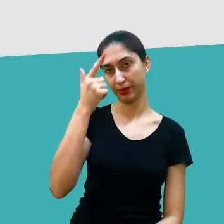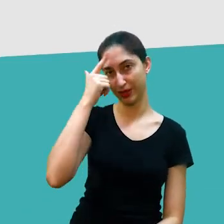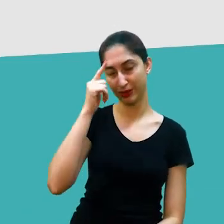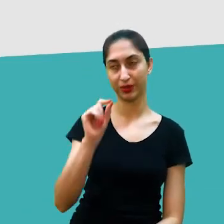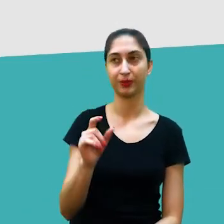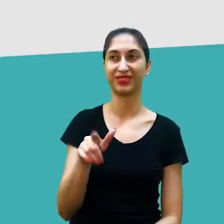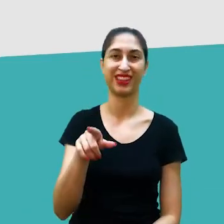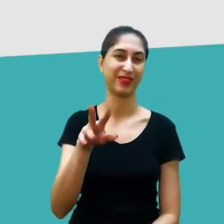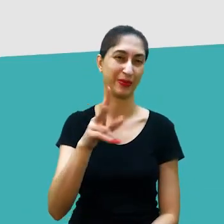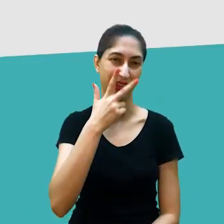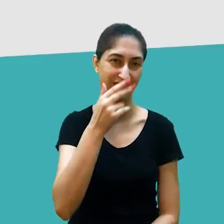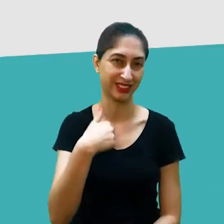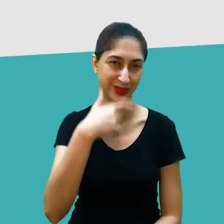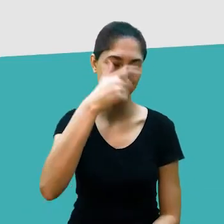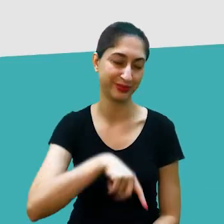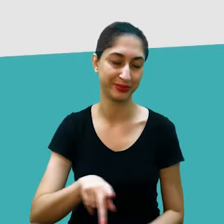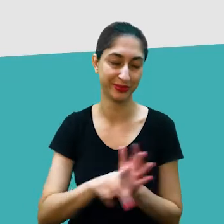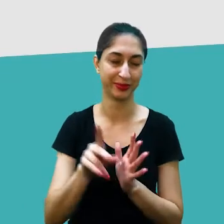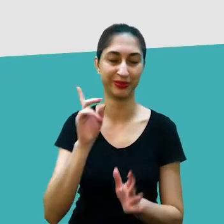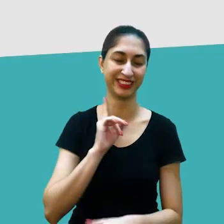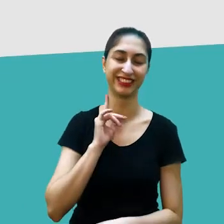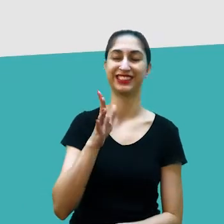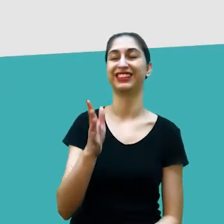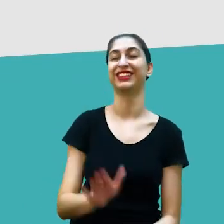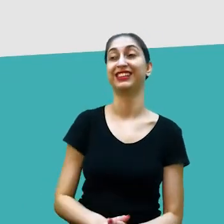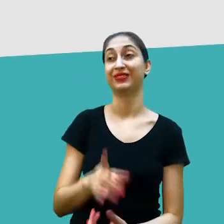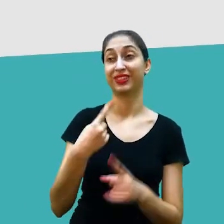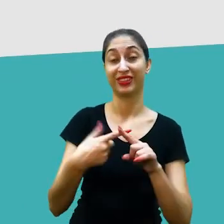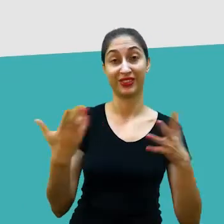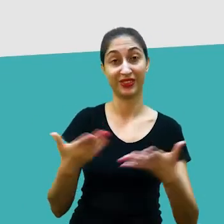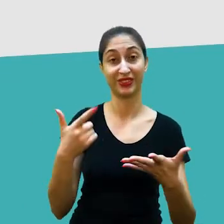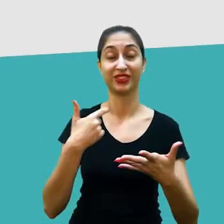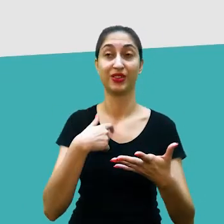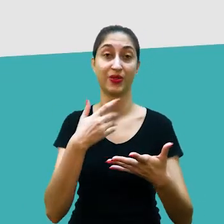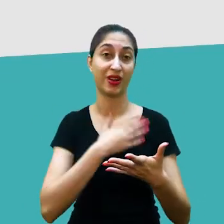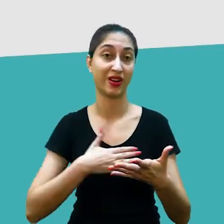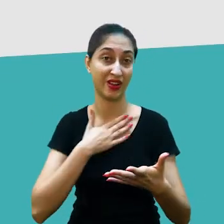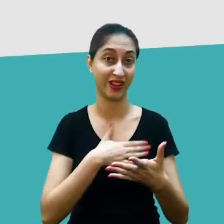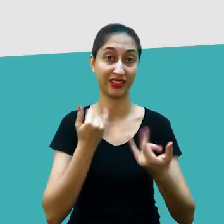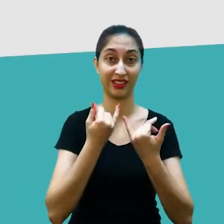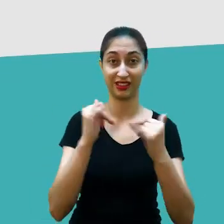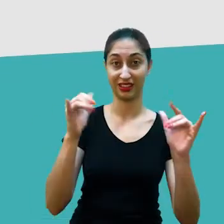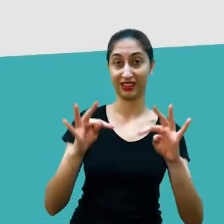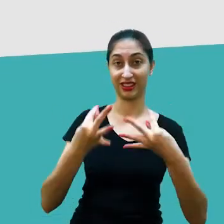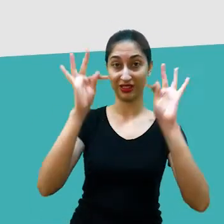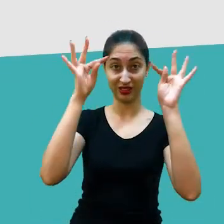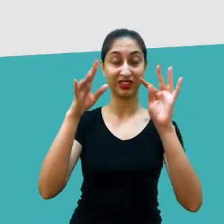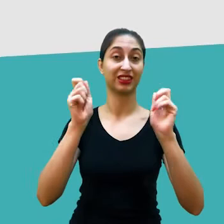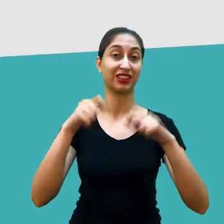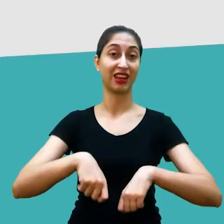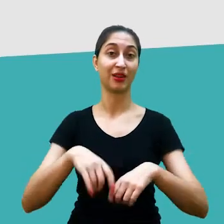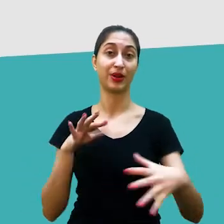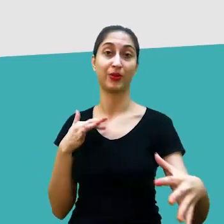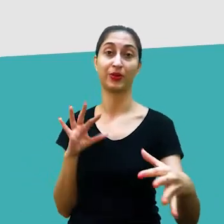entender a tecnologia. E hoje eu fico tão feliz com a tecnologia porque eu me conecto com pessoas que eu jamais imaginaria poder me conectar.